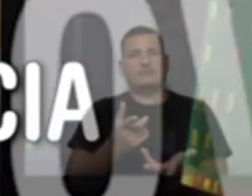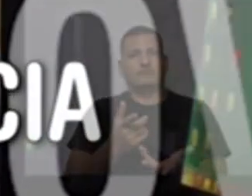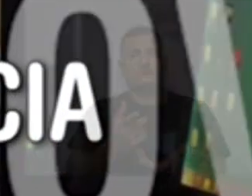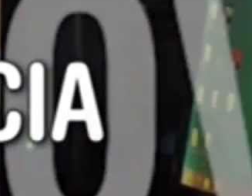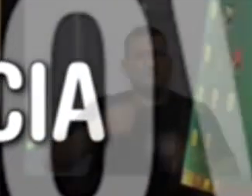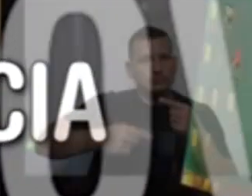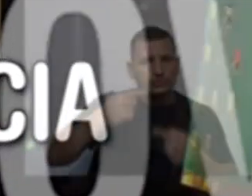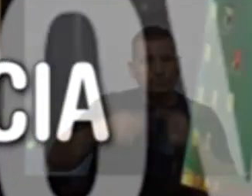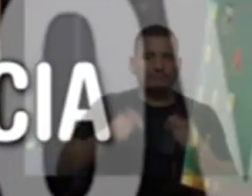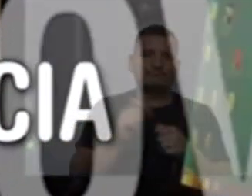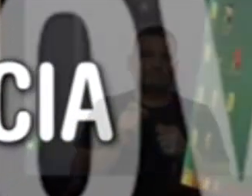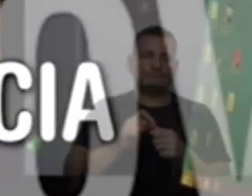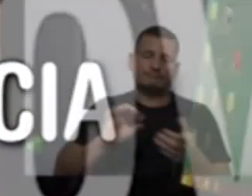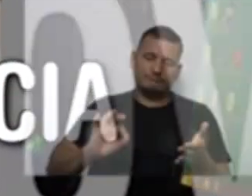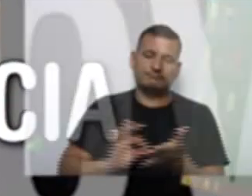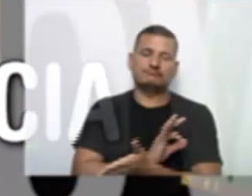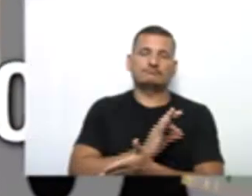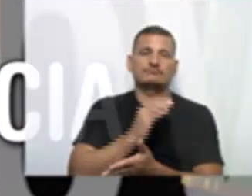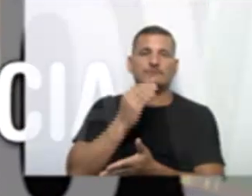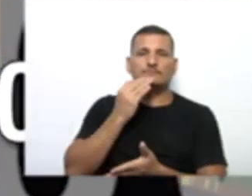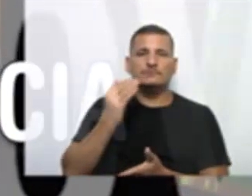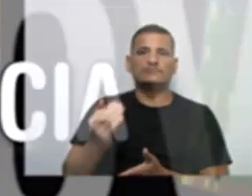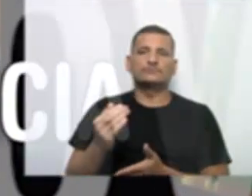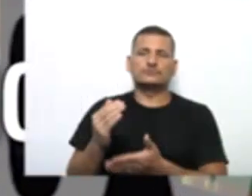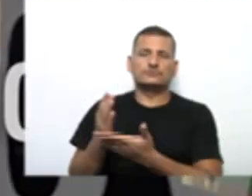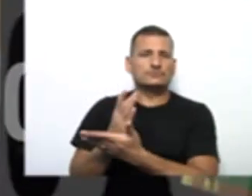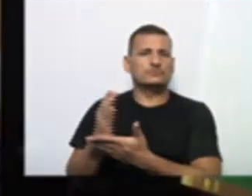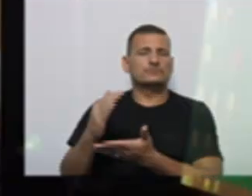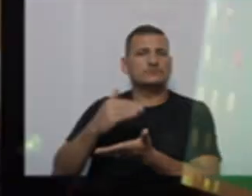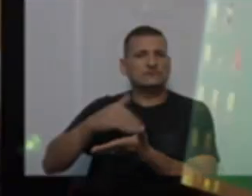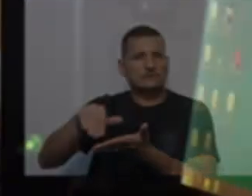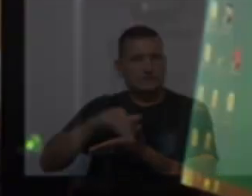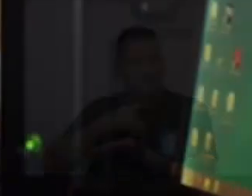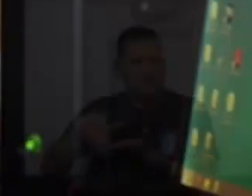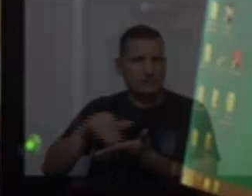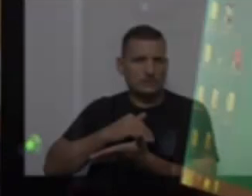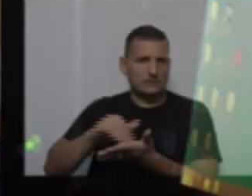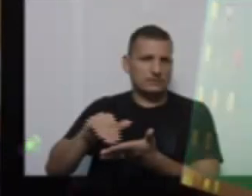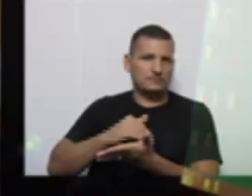assinam, pedindo para que alguma secretaria do executivo